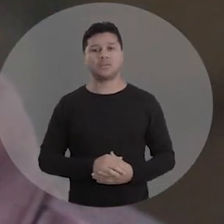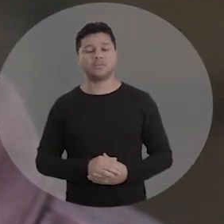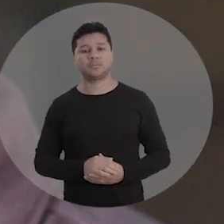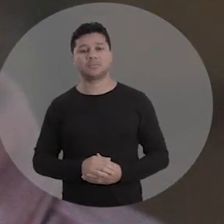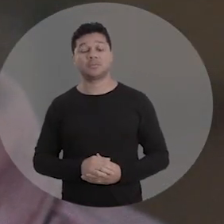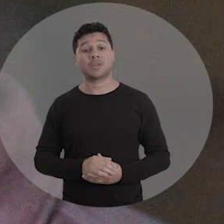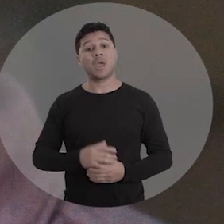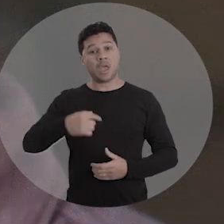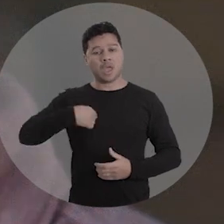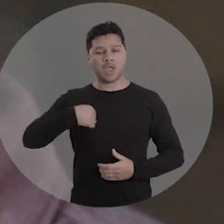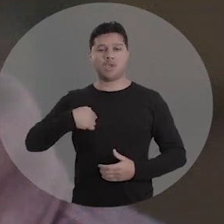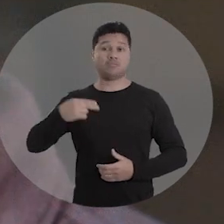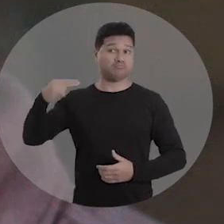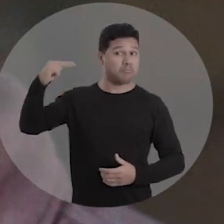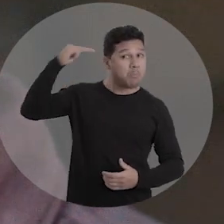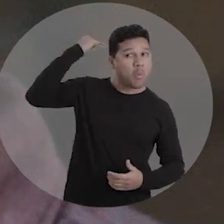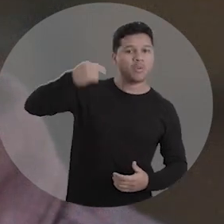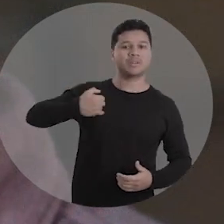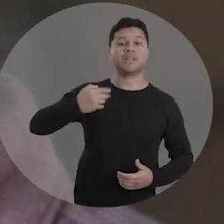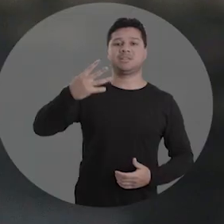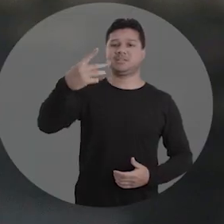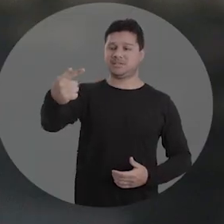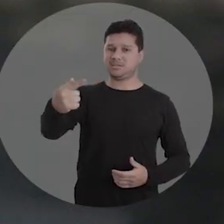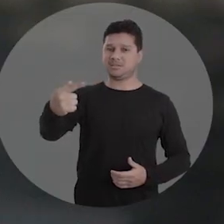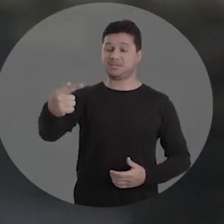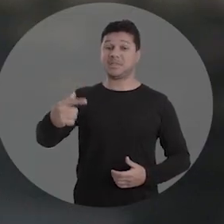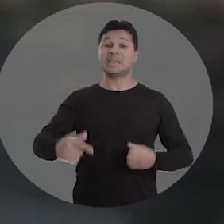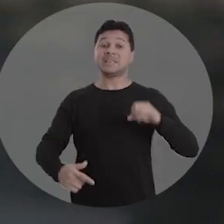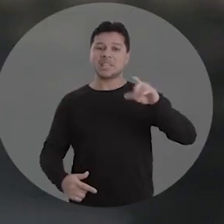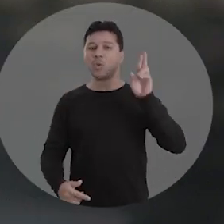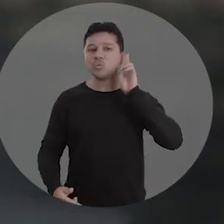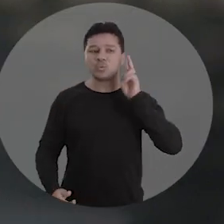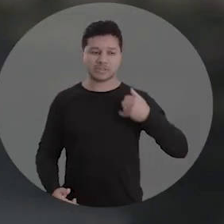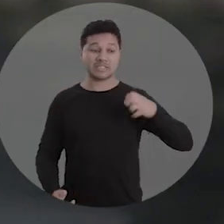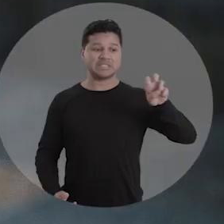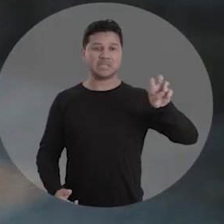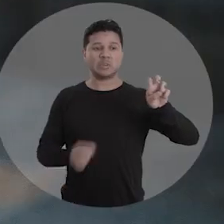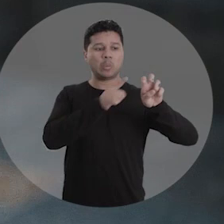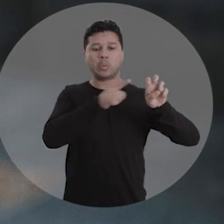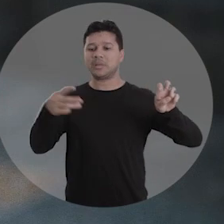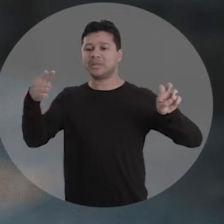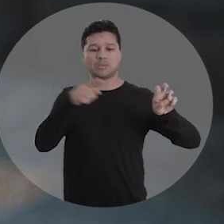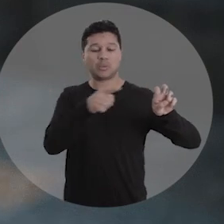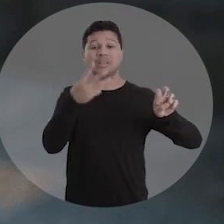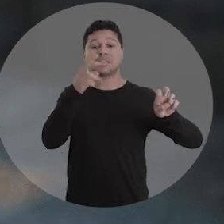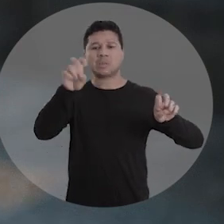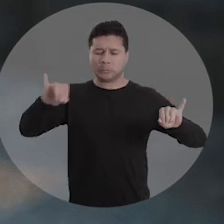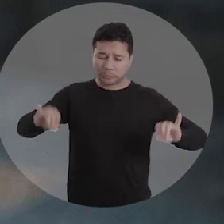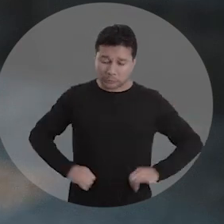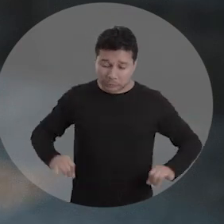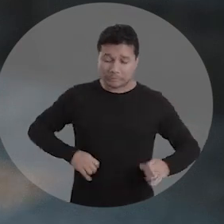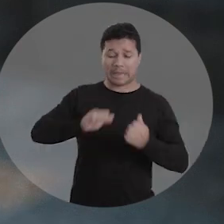eu fui fazer uma cirurgia aos 37 anos de idade eu fiquei surdo nem sempre são 32 anos ralando 32 muito sofrimento